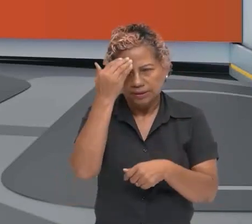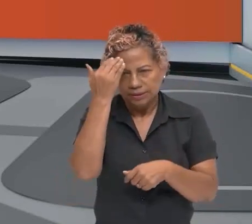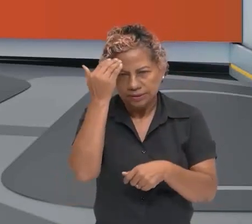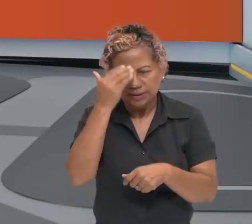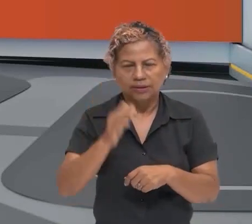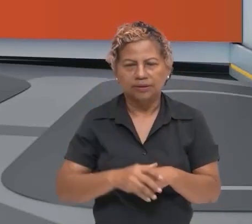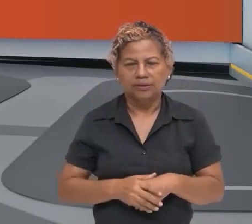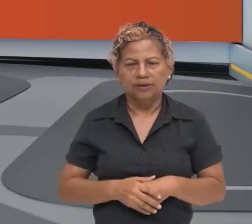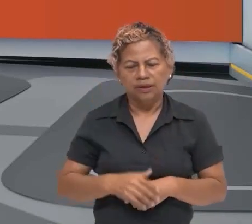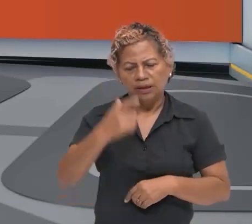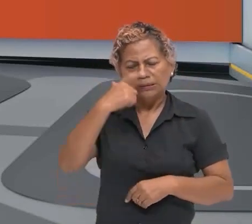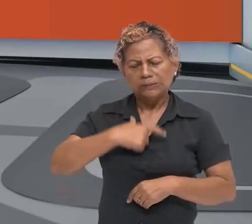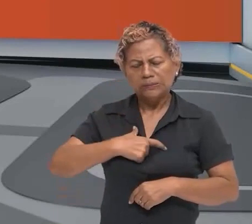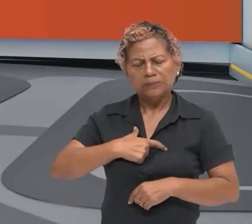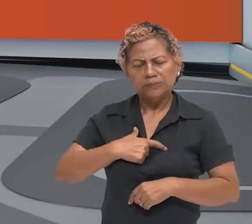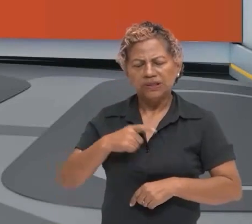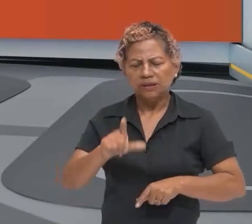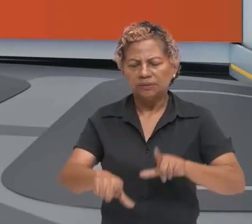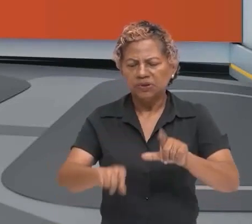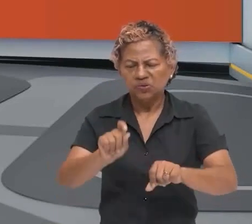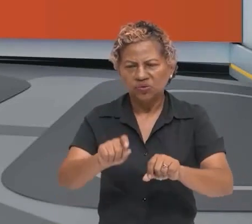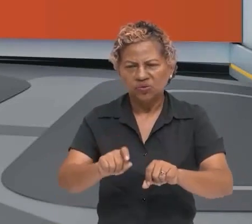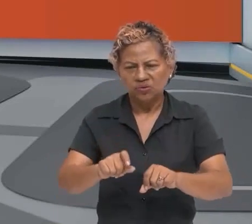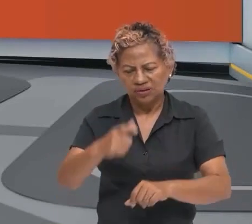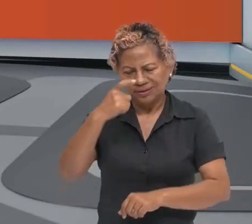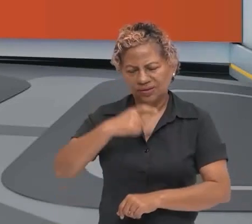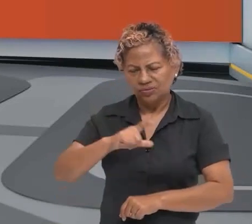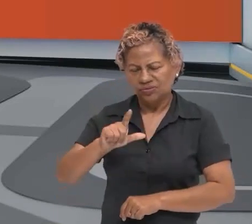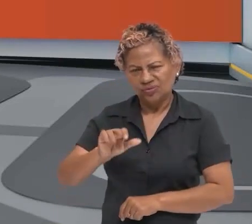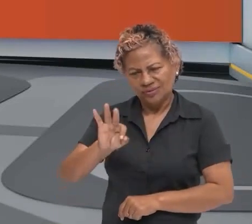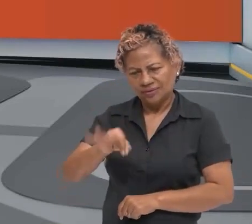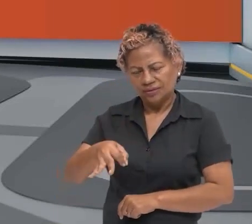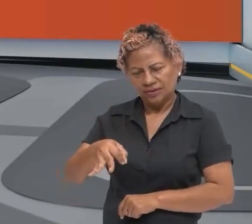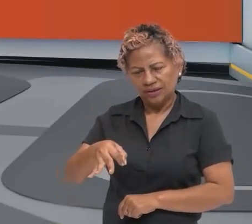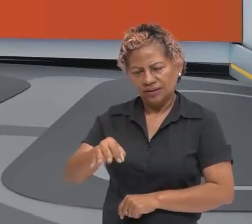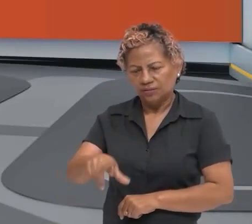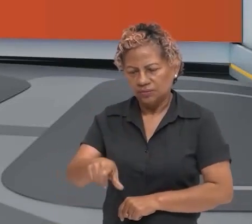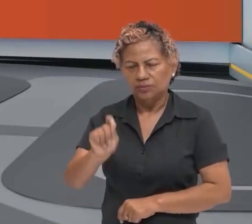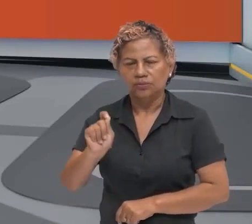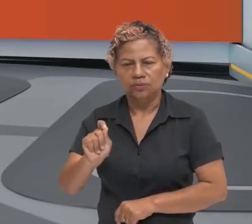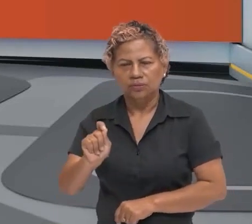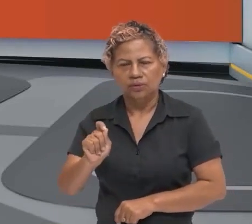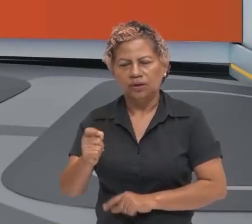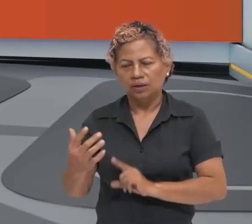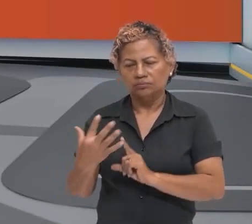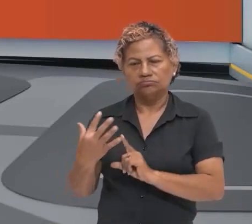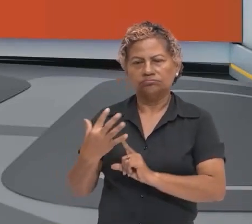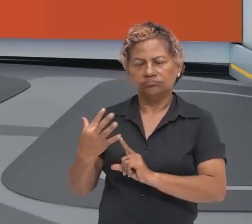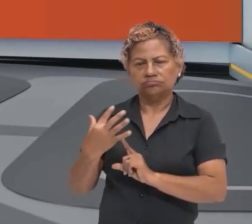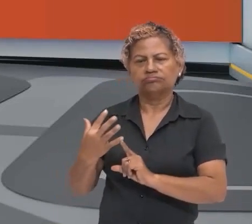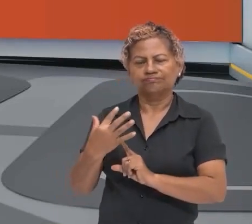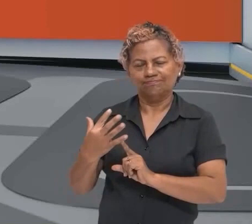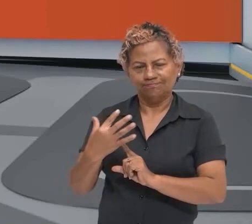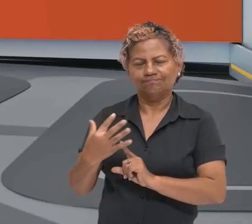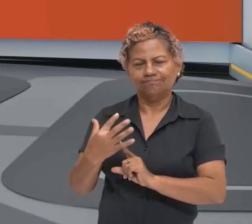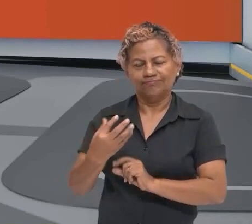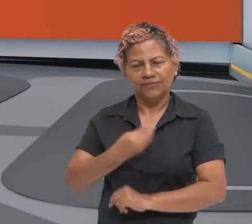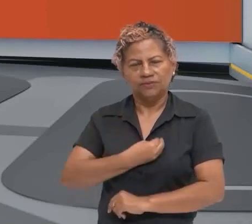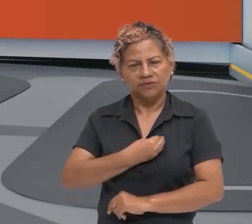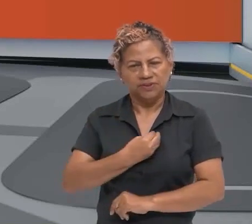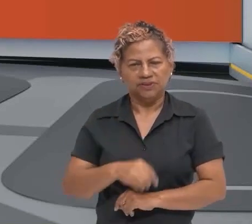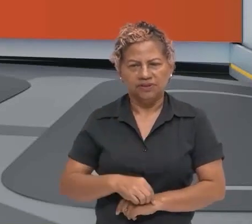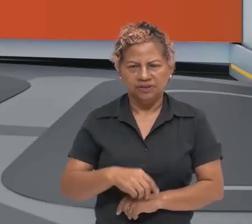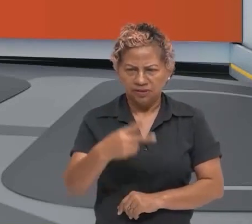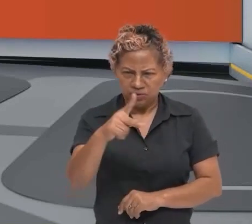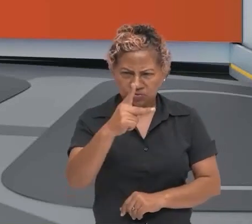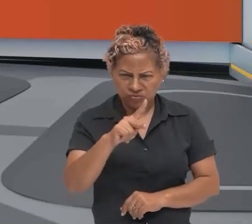minhas escolhas, será que eu estou acertando nas minhas escolhas? Como elas estão influenciando na minha felicidade? Você